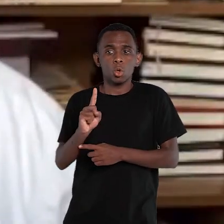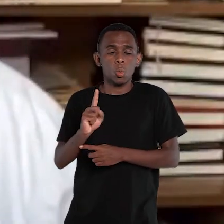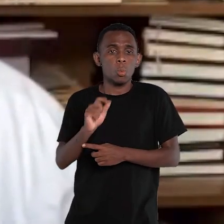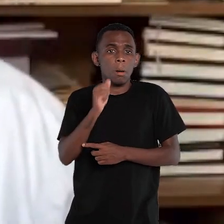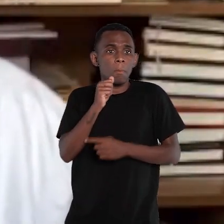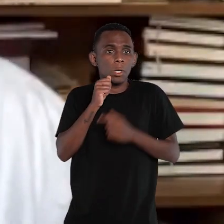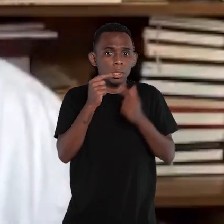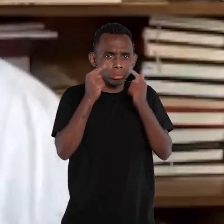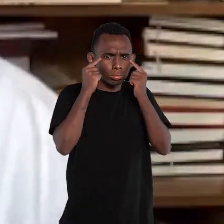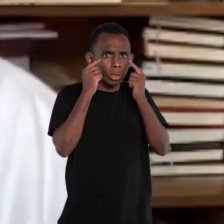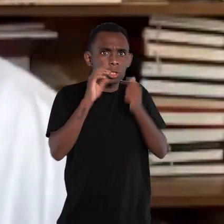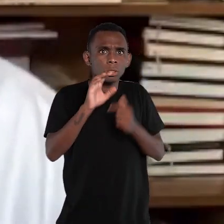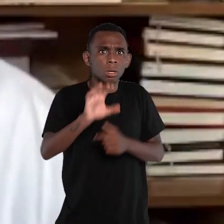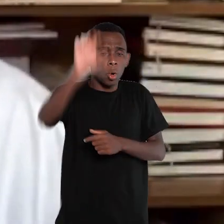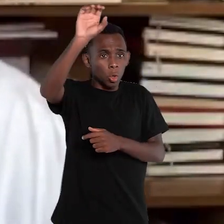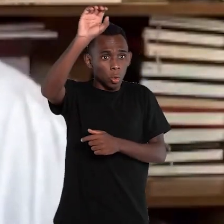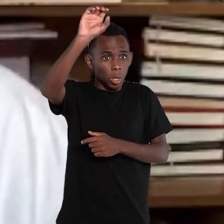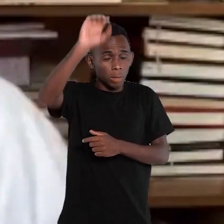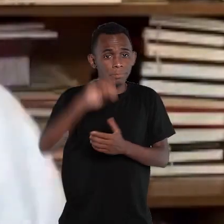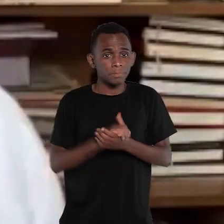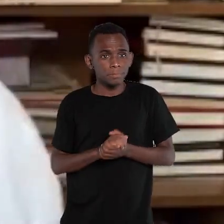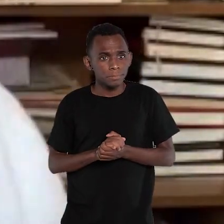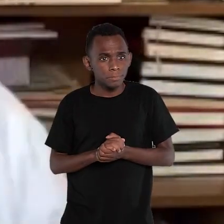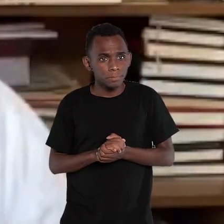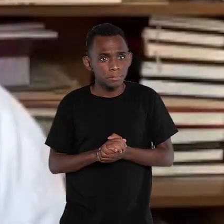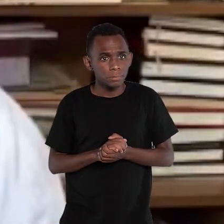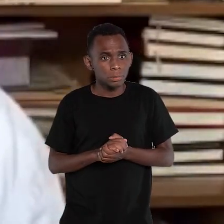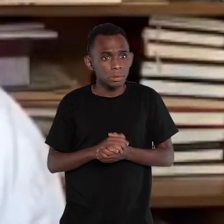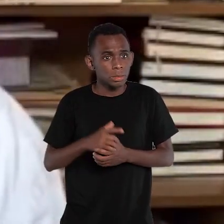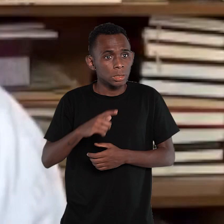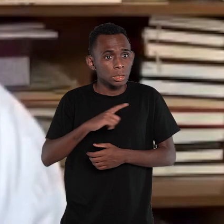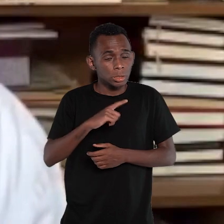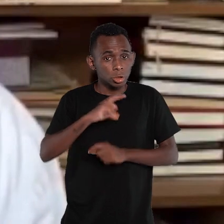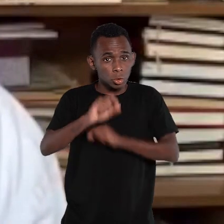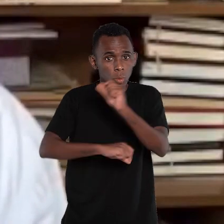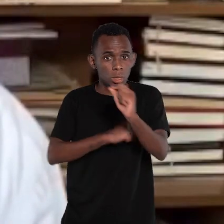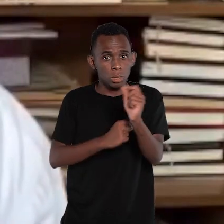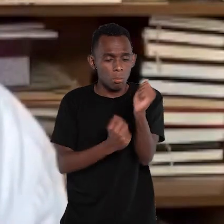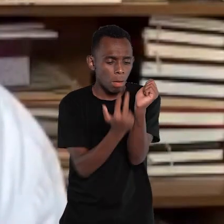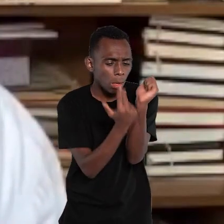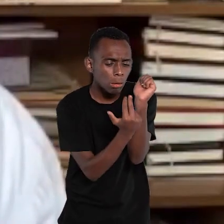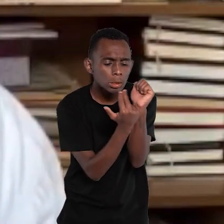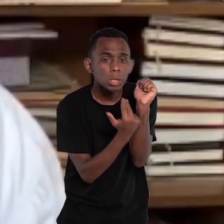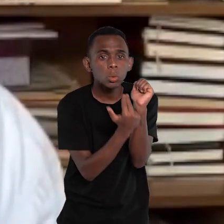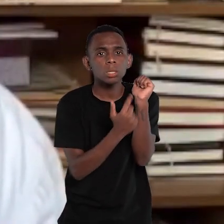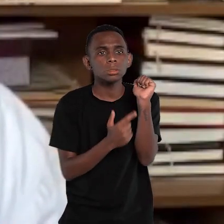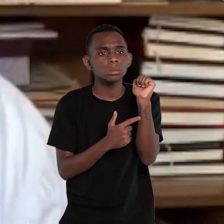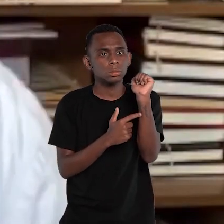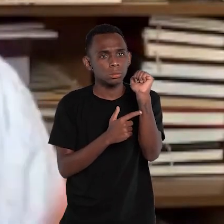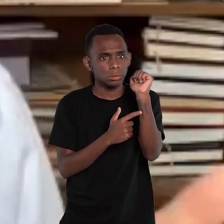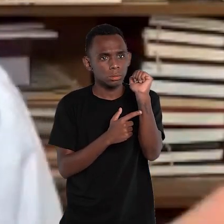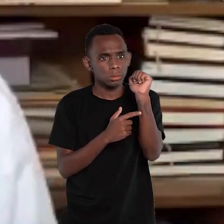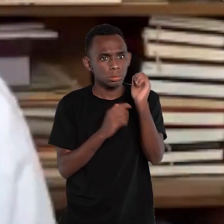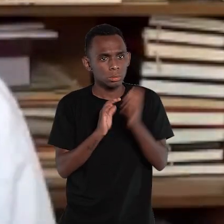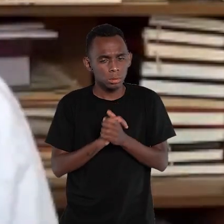oriental e colocou a mão na barra, e ela tinha um ideograma tatuado no punho. E como ela olhou com simpatia e